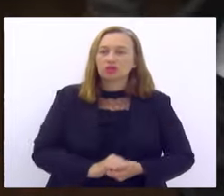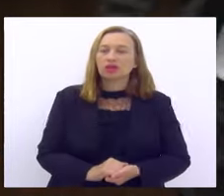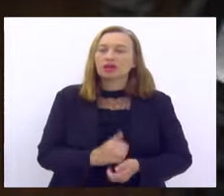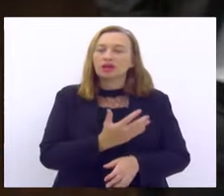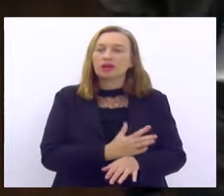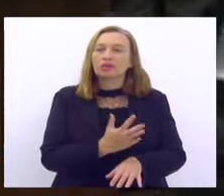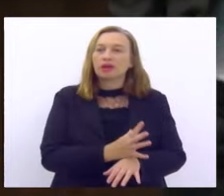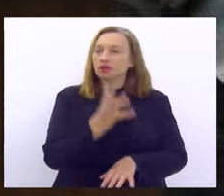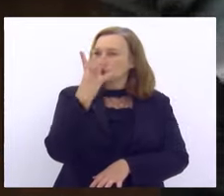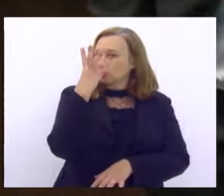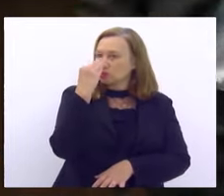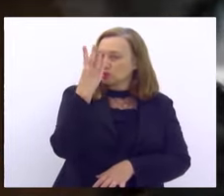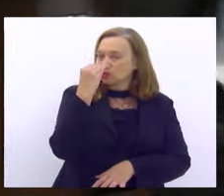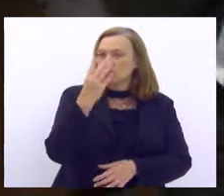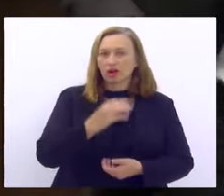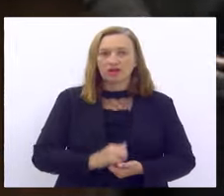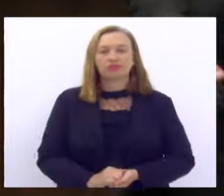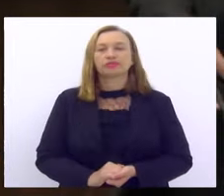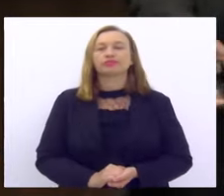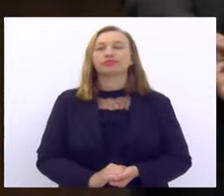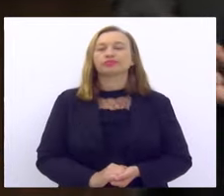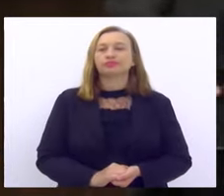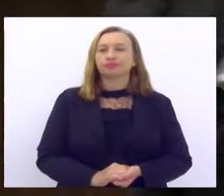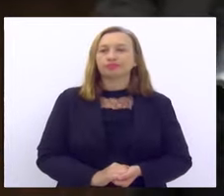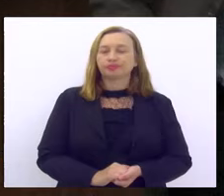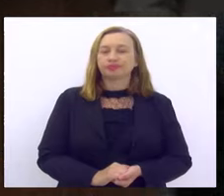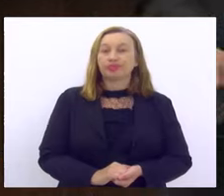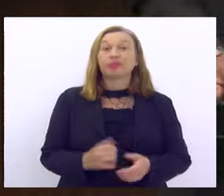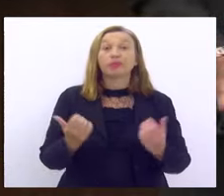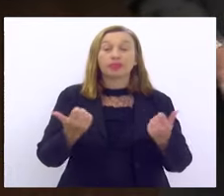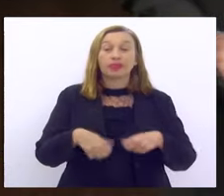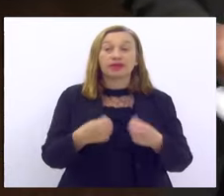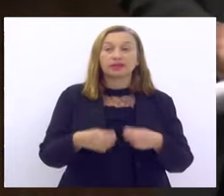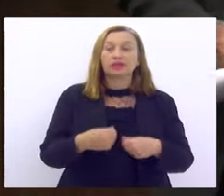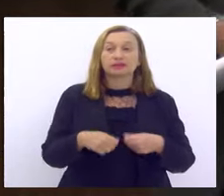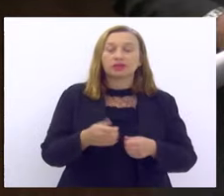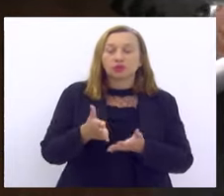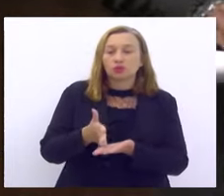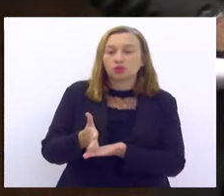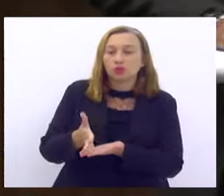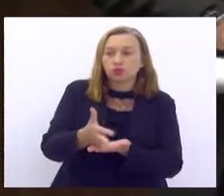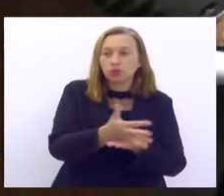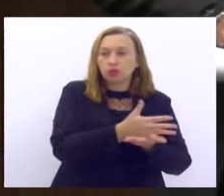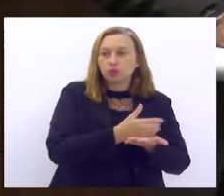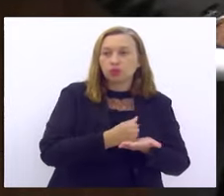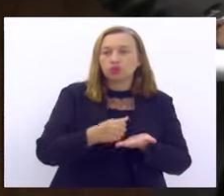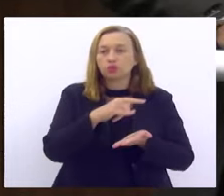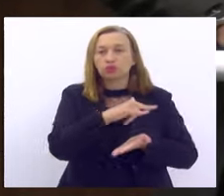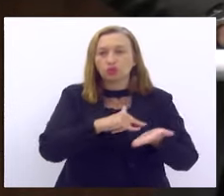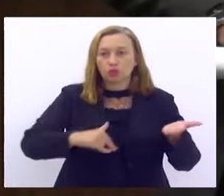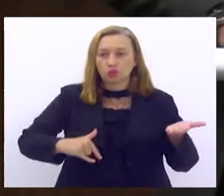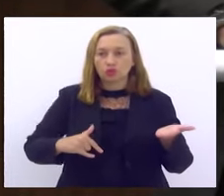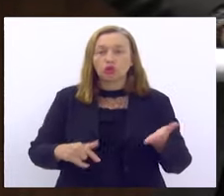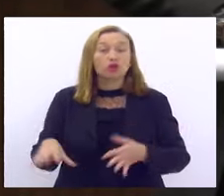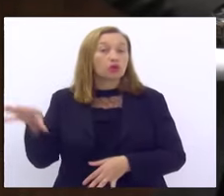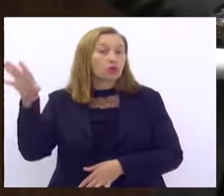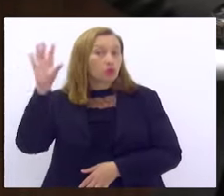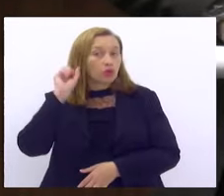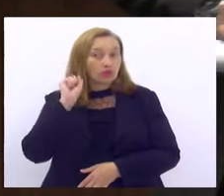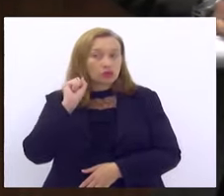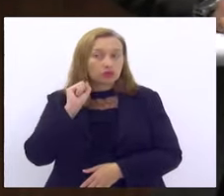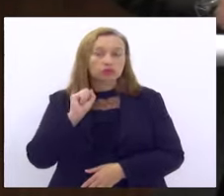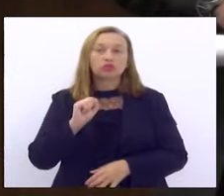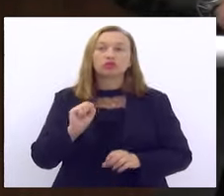prática de reconhecimento fotográfico, ele se dá com a necessidade de recolhermos documentações e ouvirmos